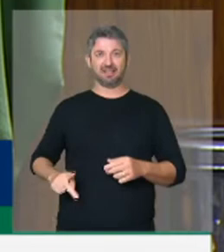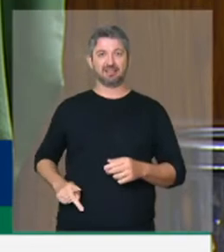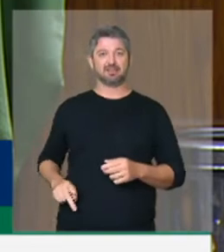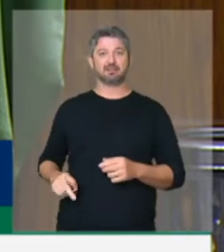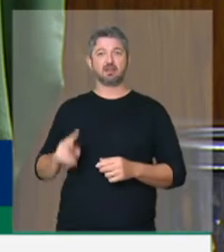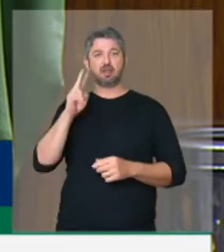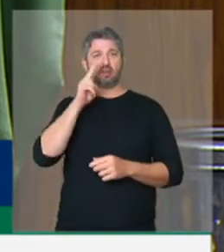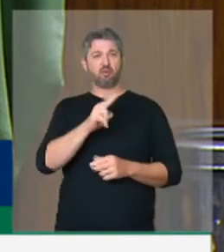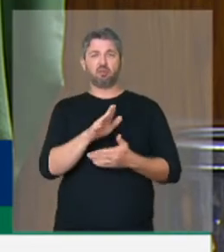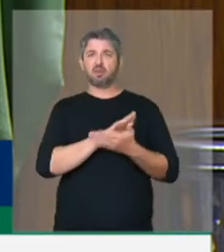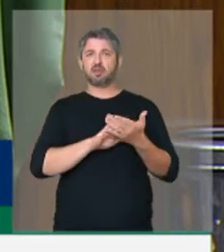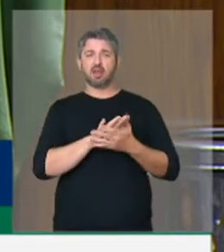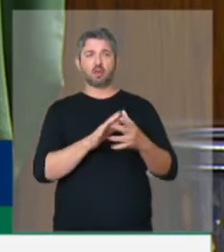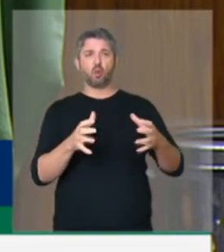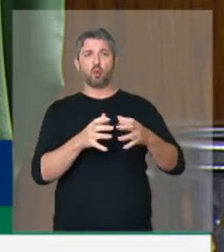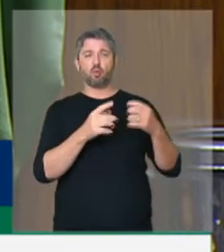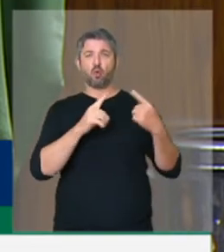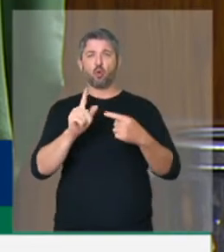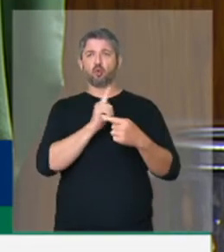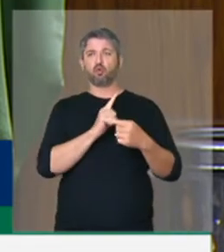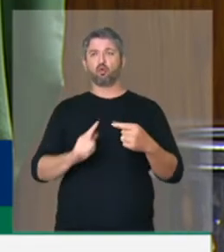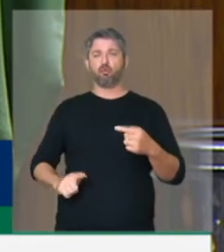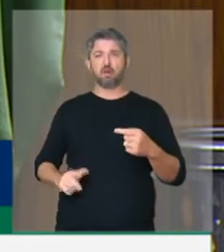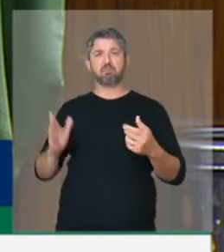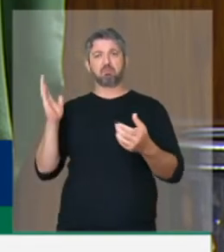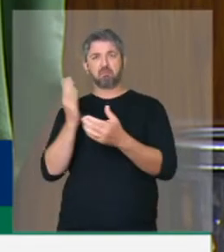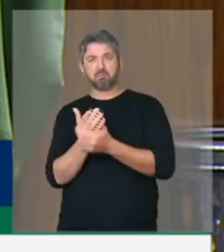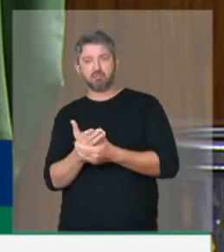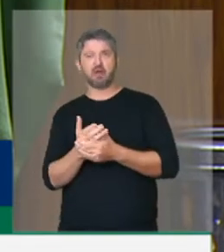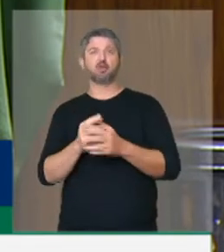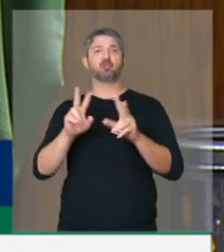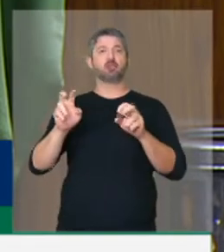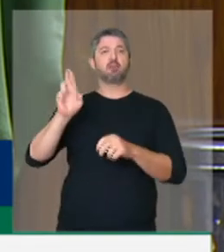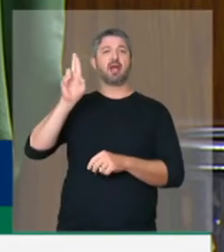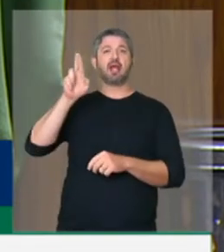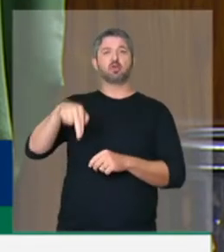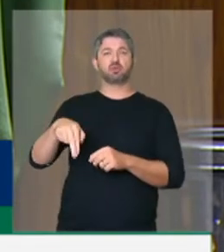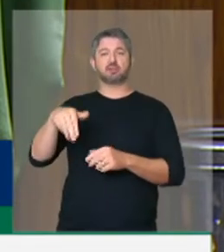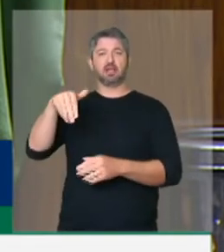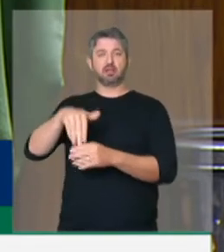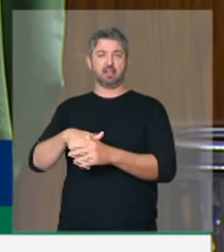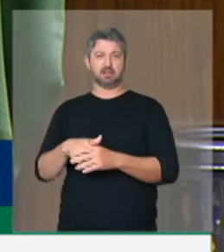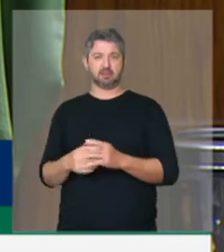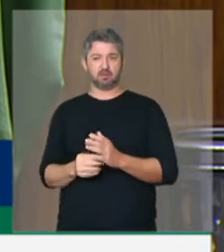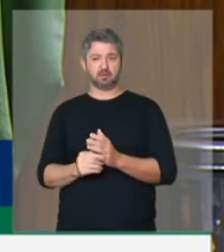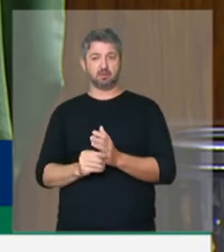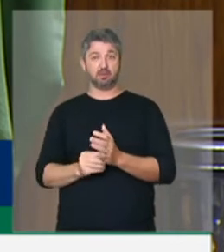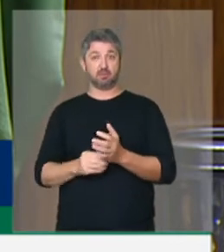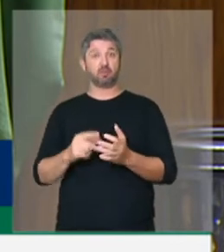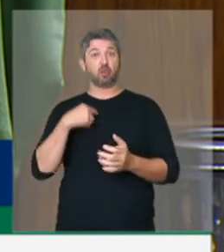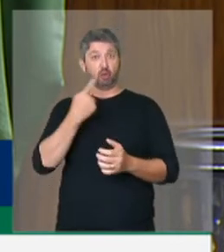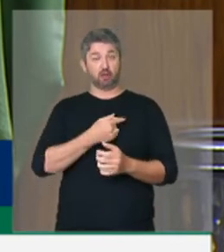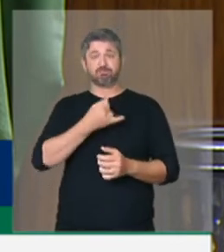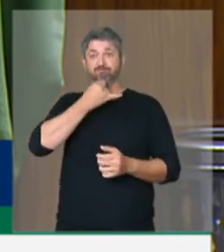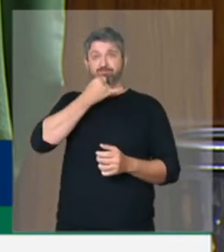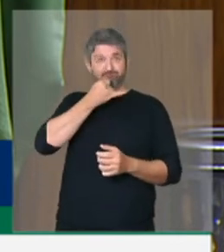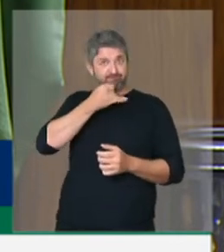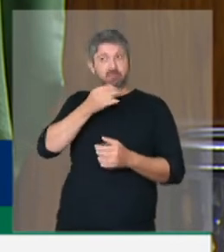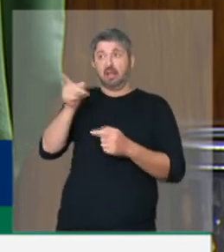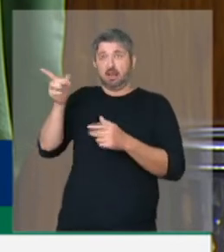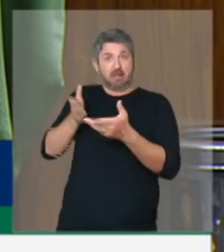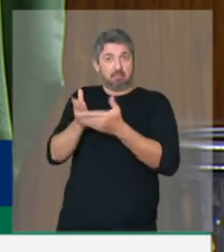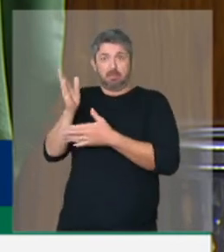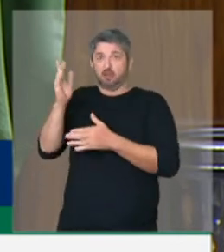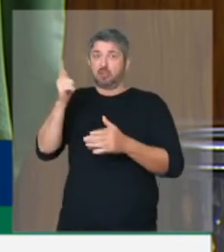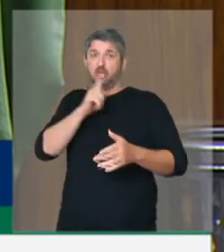oposição o questionamento ao resultado das eleições. Nós lamentamos o resultado, mas